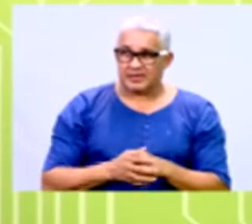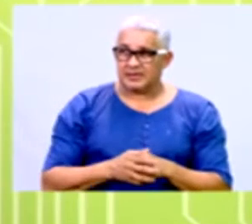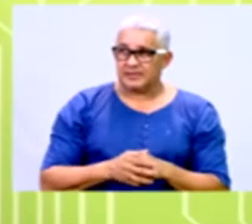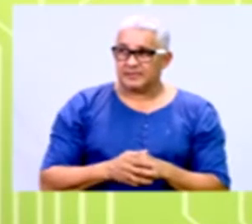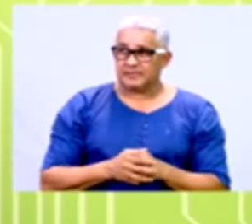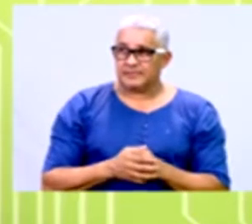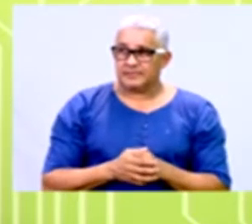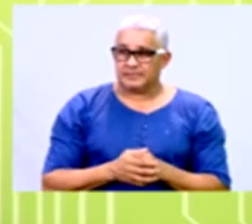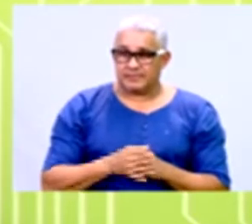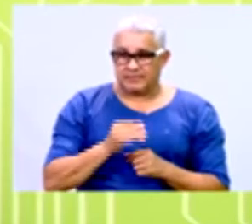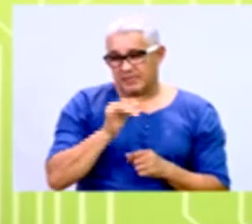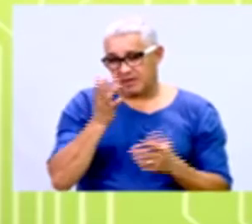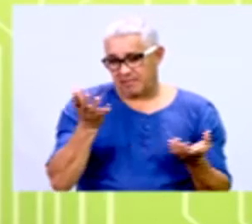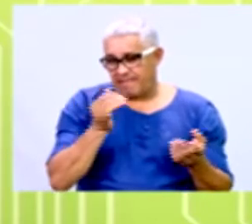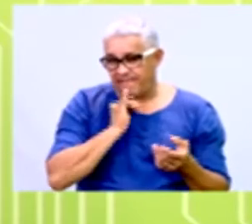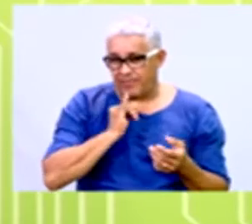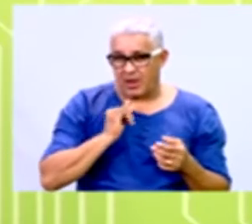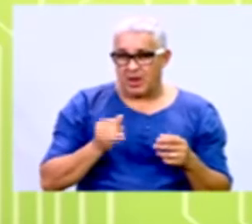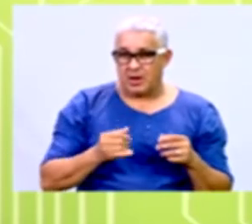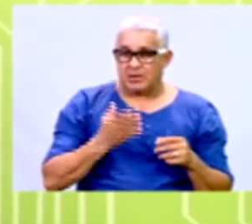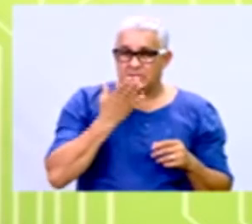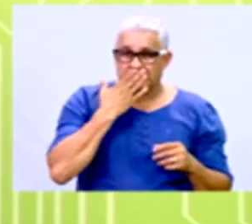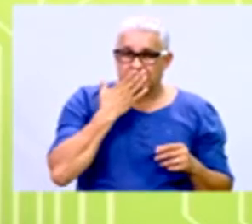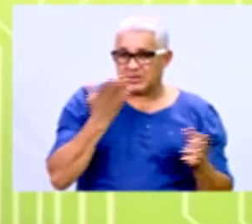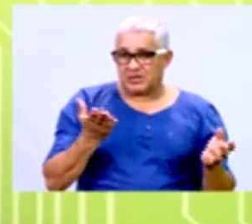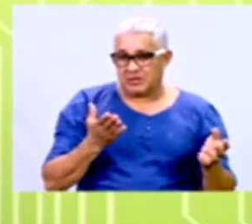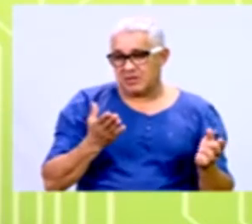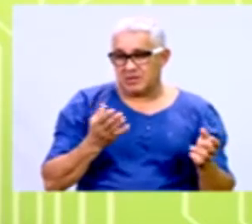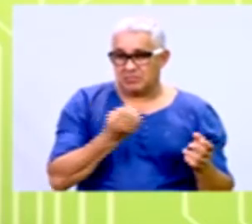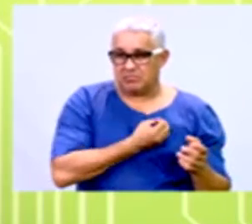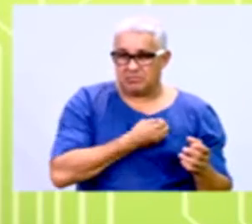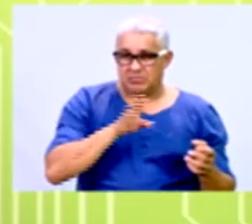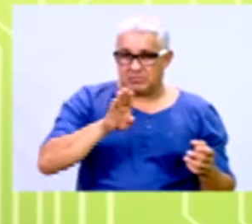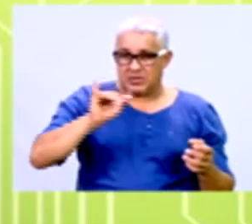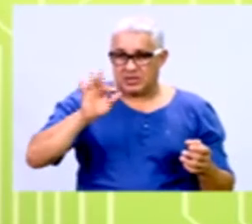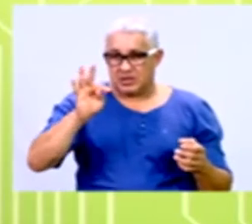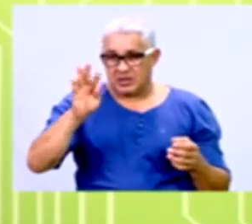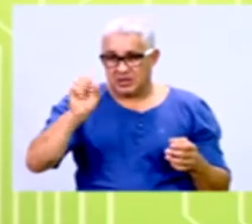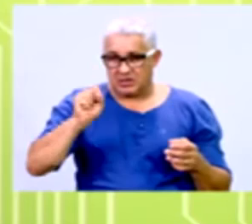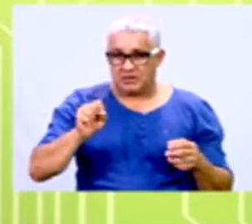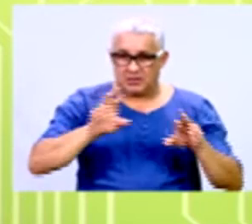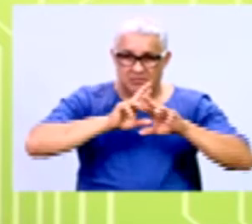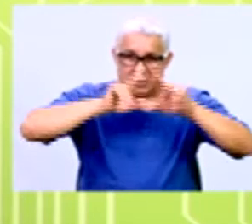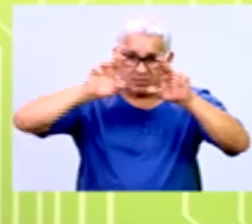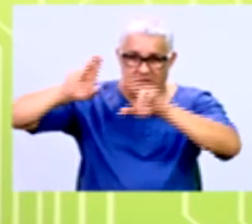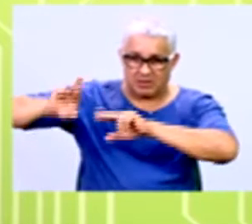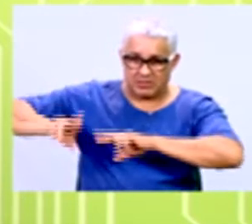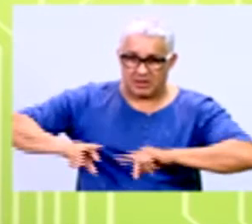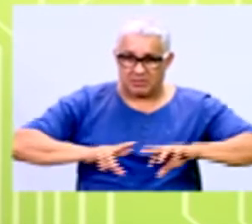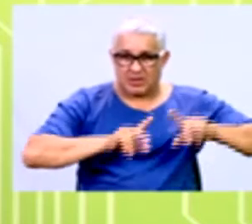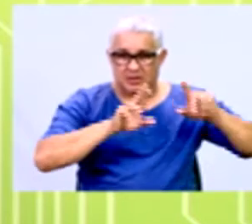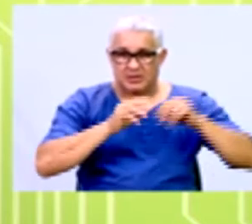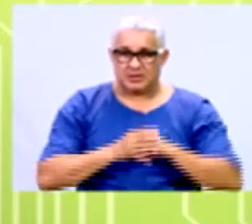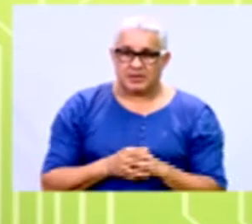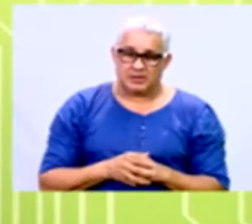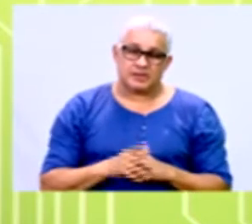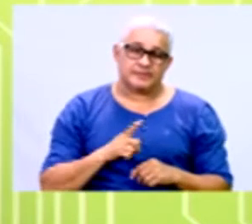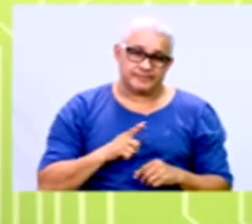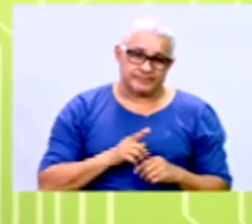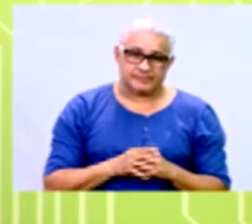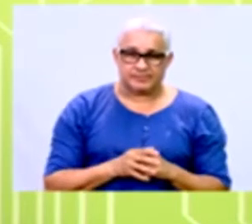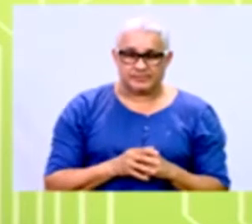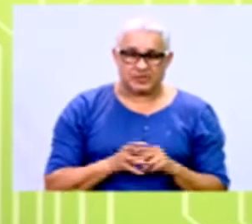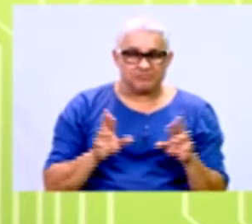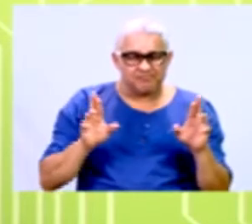de criptografia, número de bits diferentes para fazer o hash, né, para fazer essa criptografia. Então nós temos uma